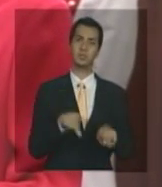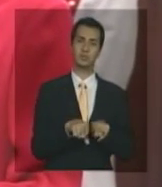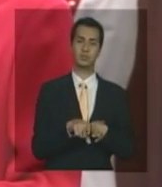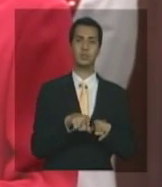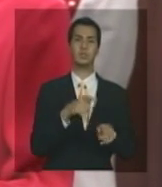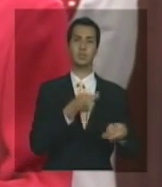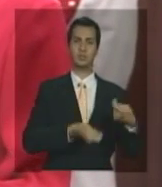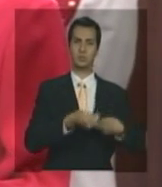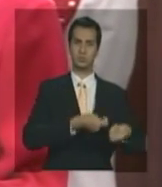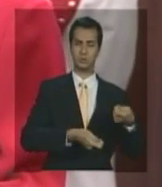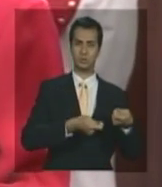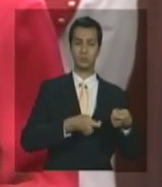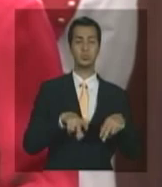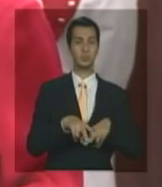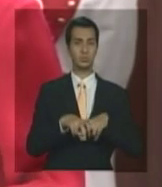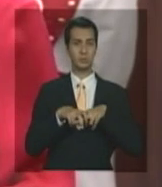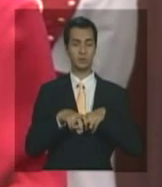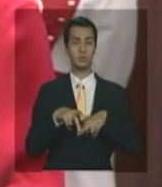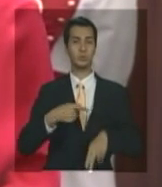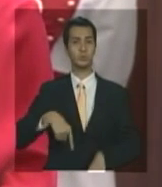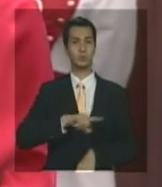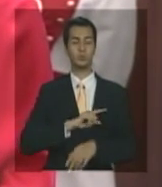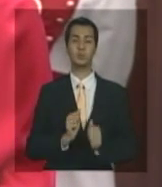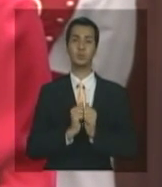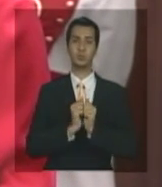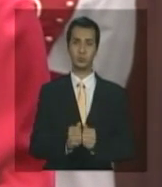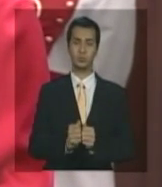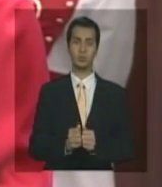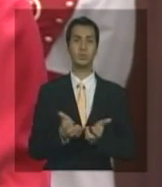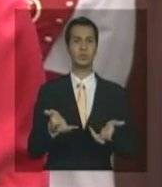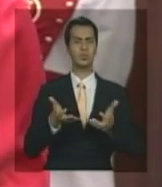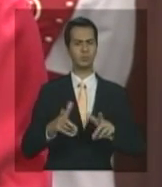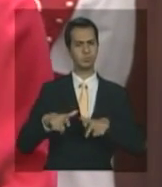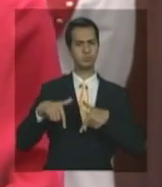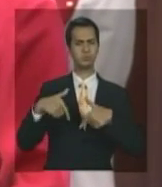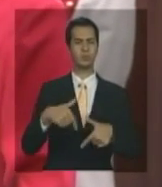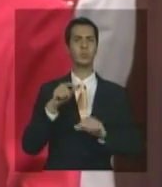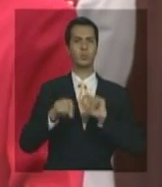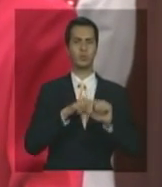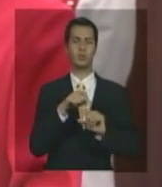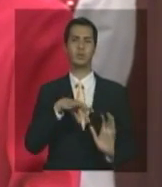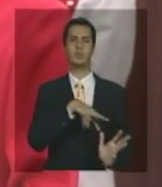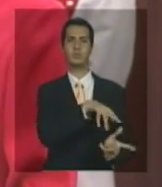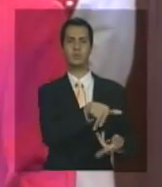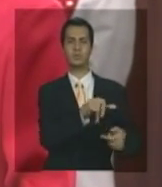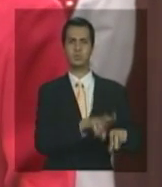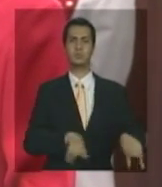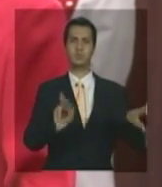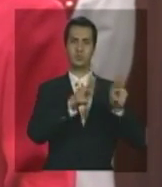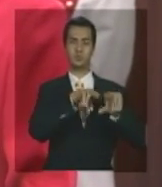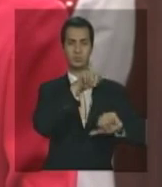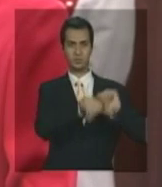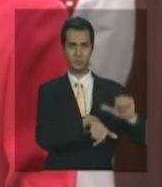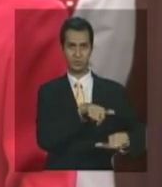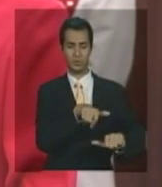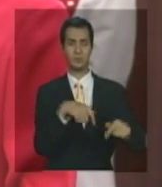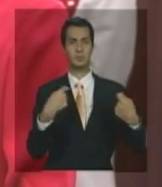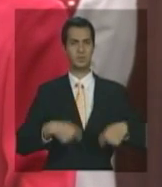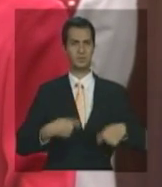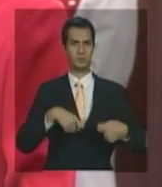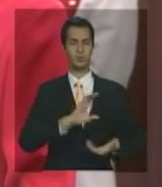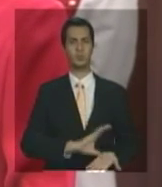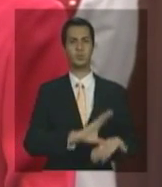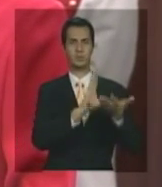econômico. Por essa razão, estamos juntos na defesa de uma reforma das Nações Unidas que democratize